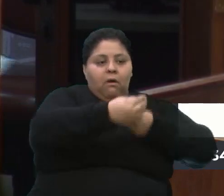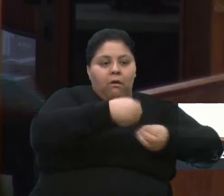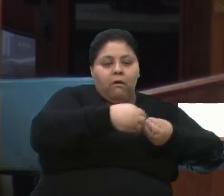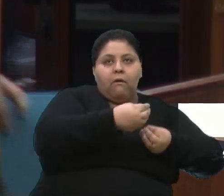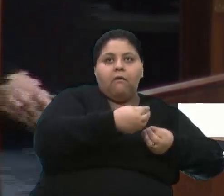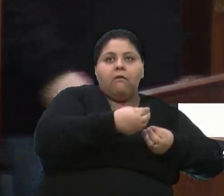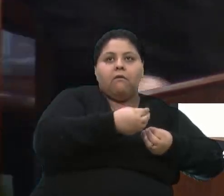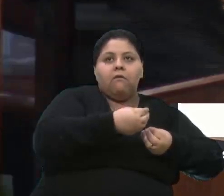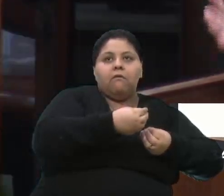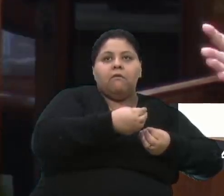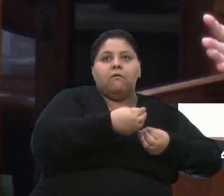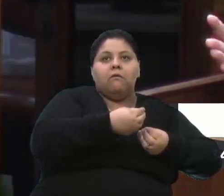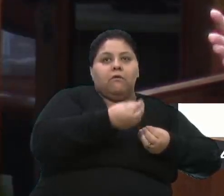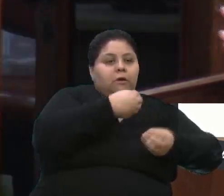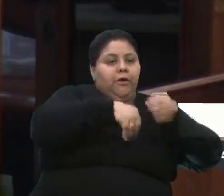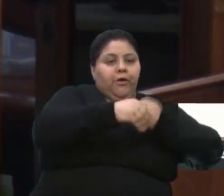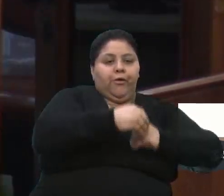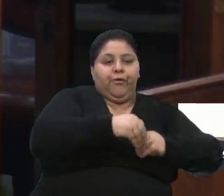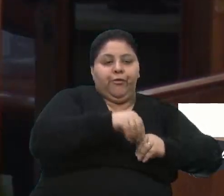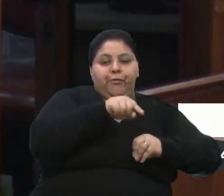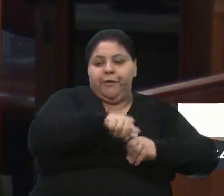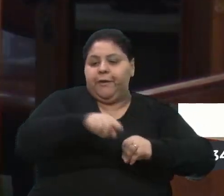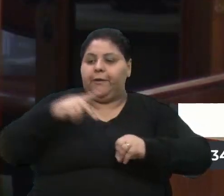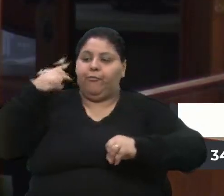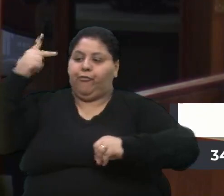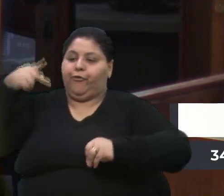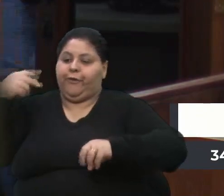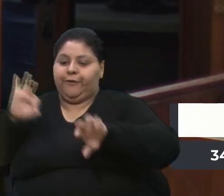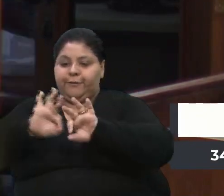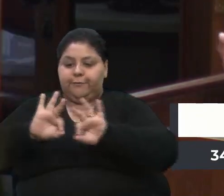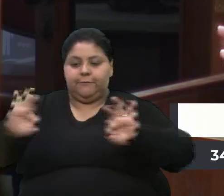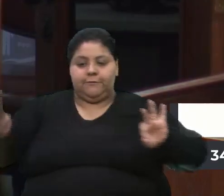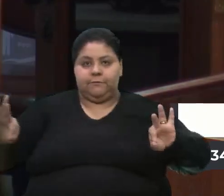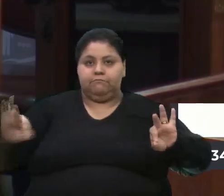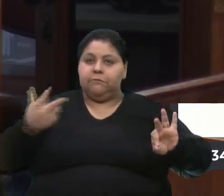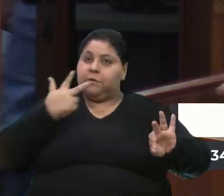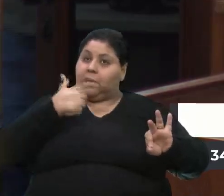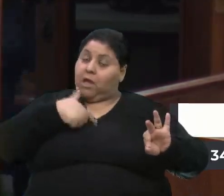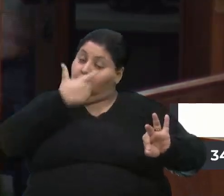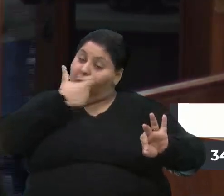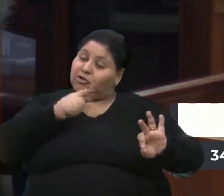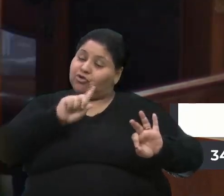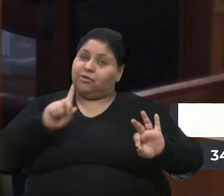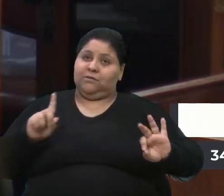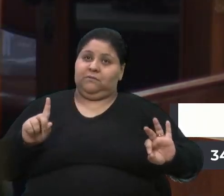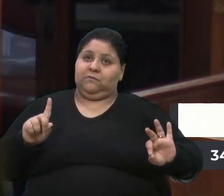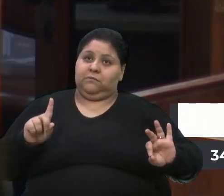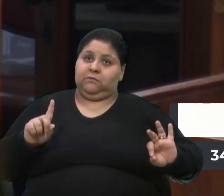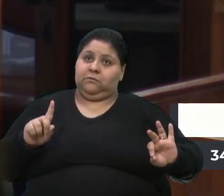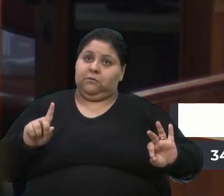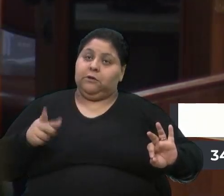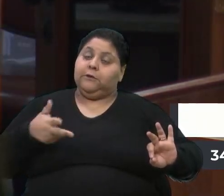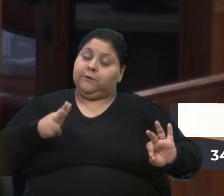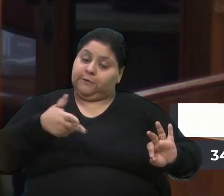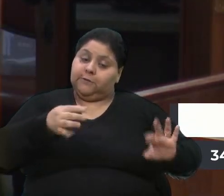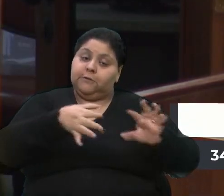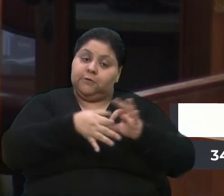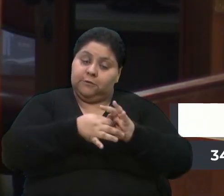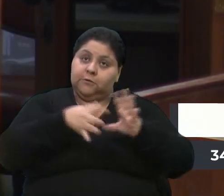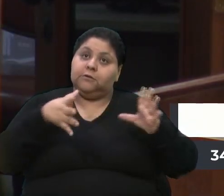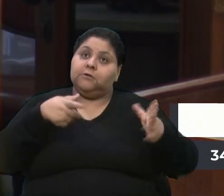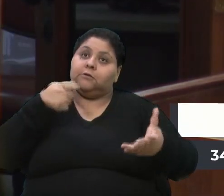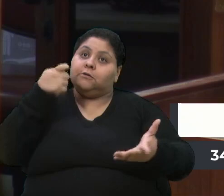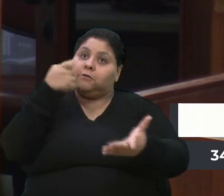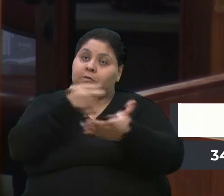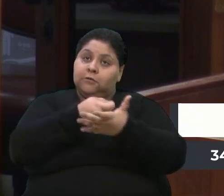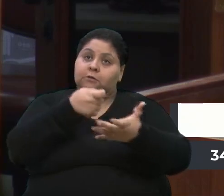elas andam distantes. Me parece que não, né? Me parece que não. E geralmente os liberais gostam de defender o